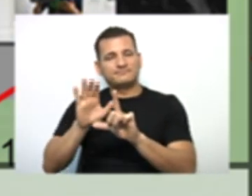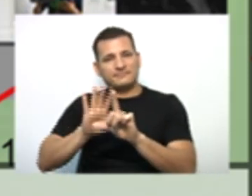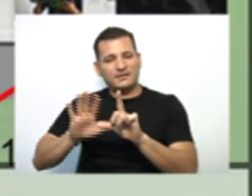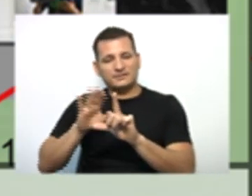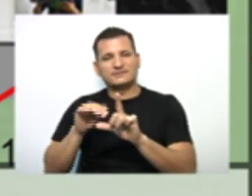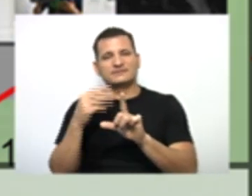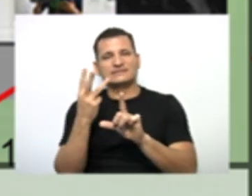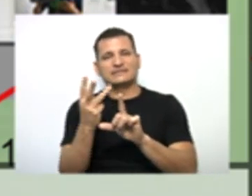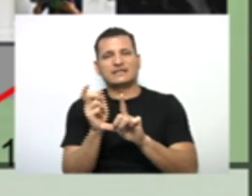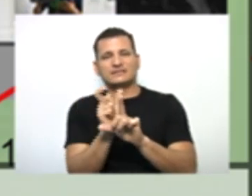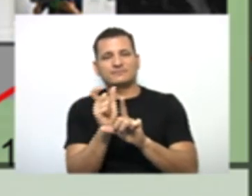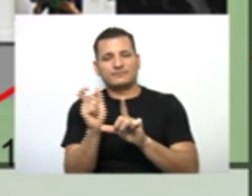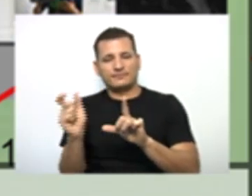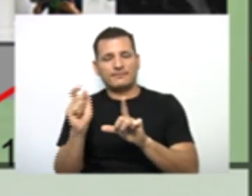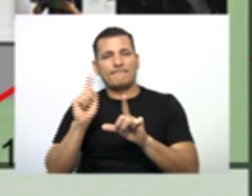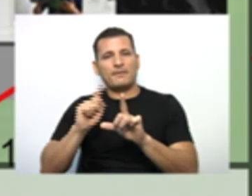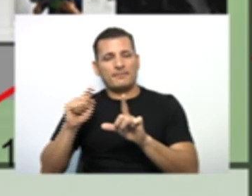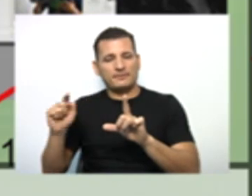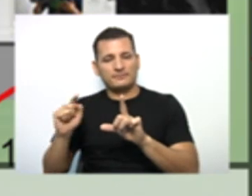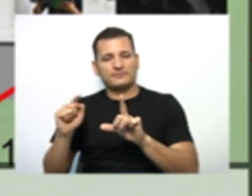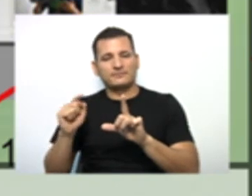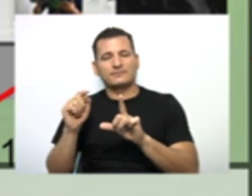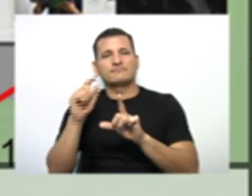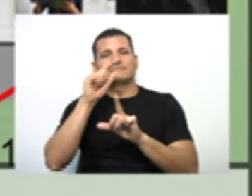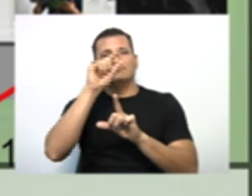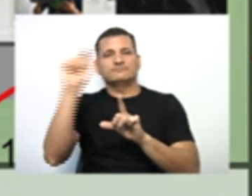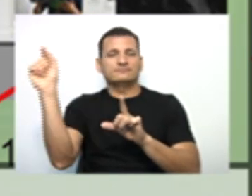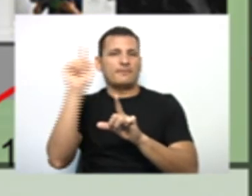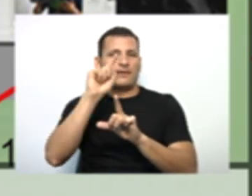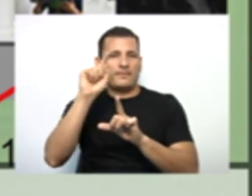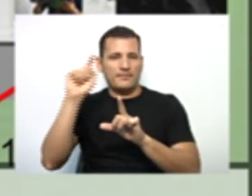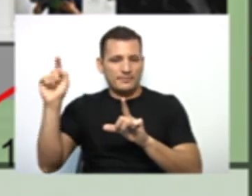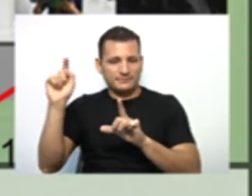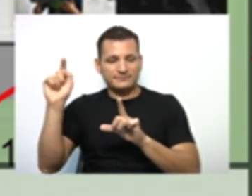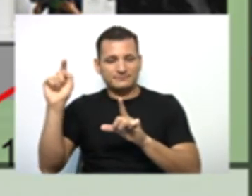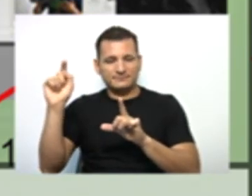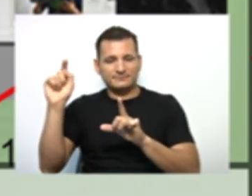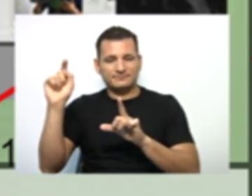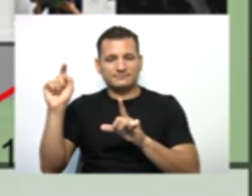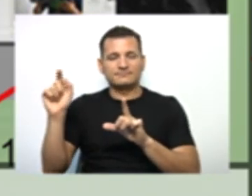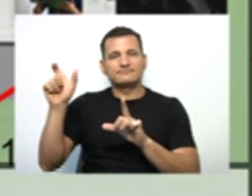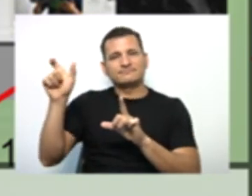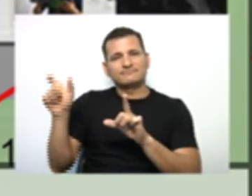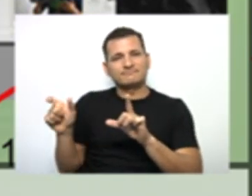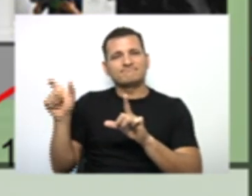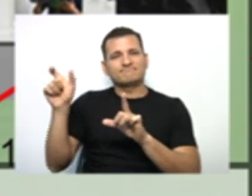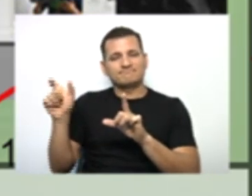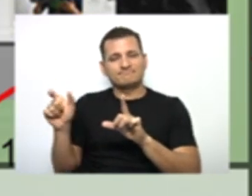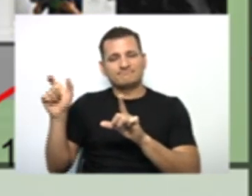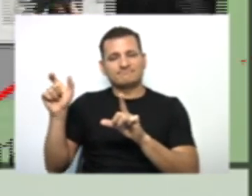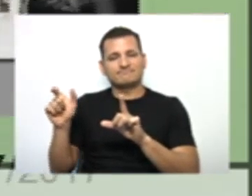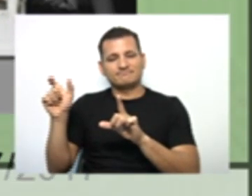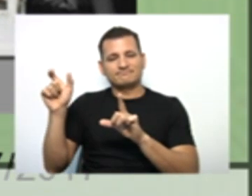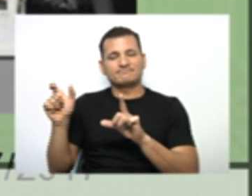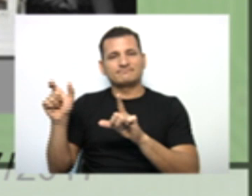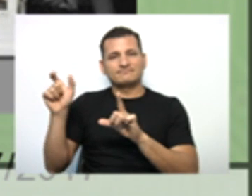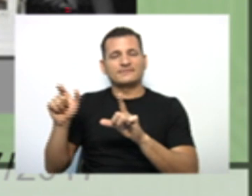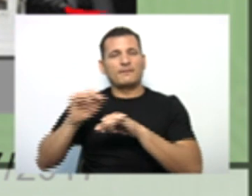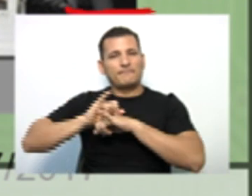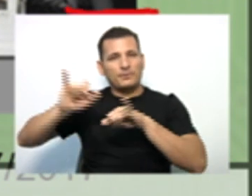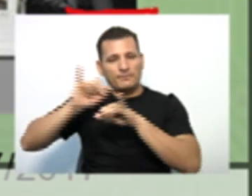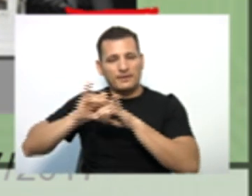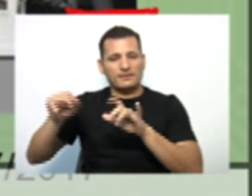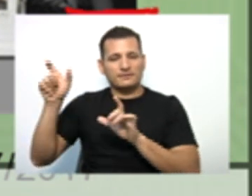3 menus aqui, mais os menus aqui em cima. Colocou propaganda aqui no site dele. Tem